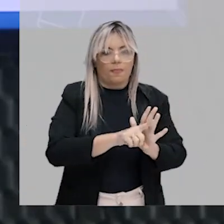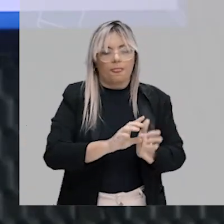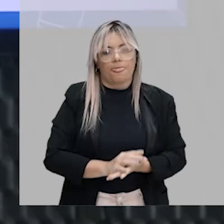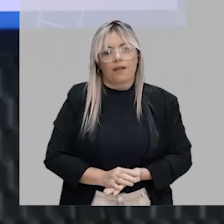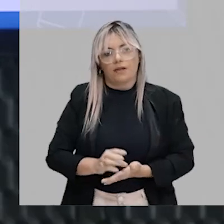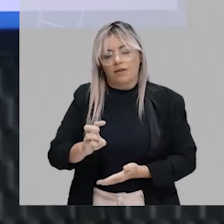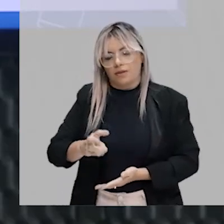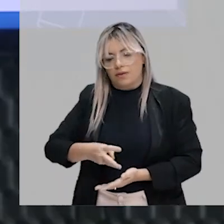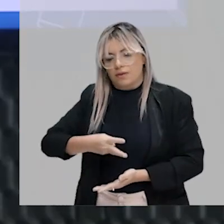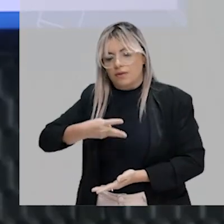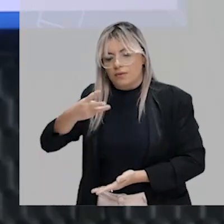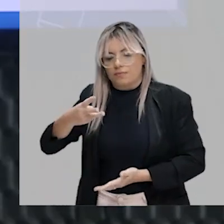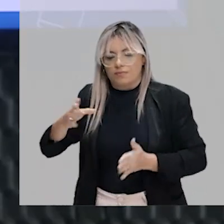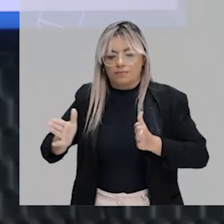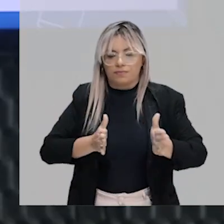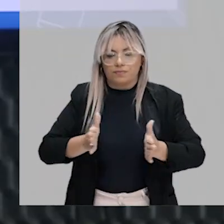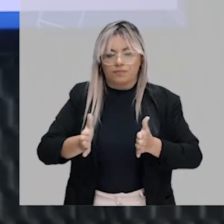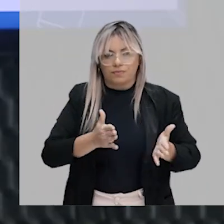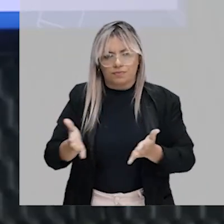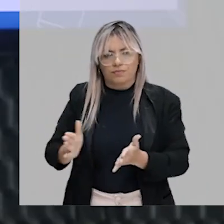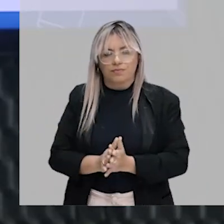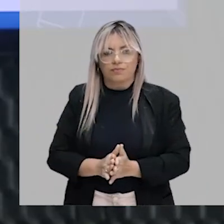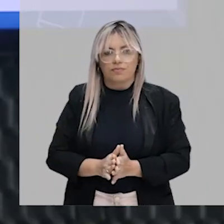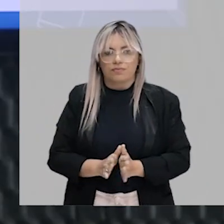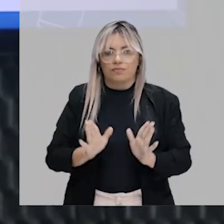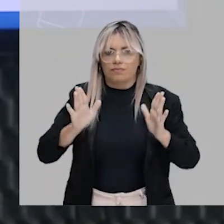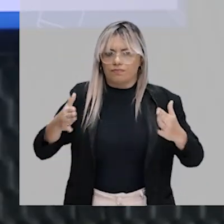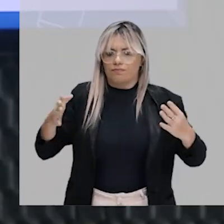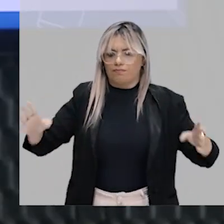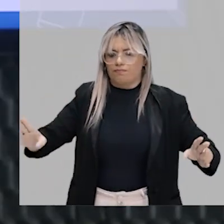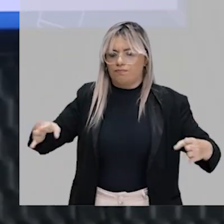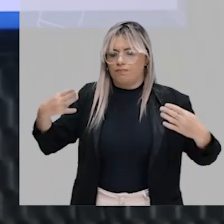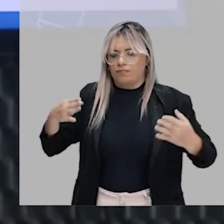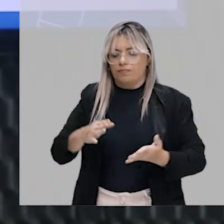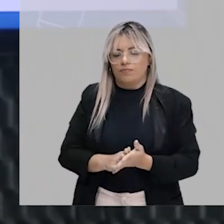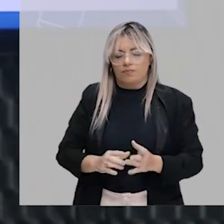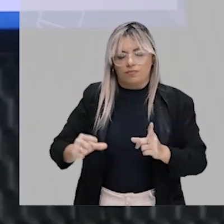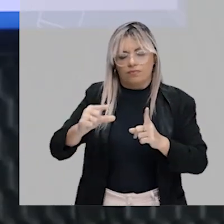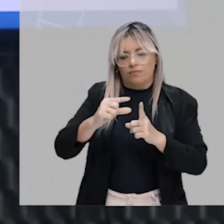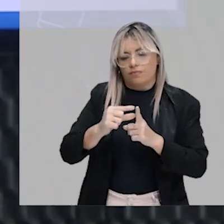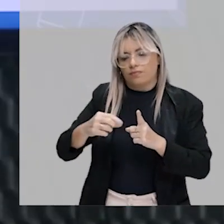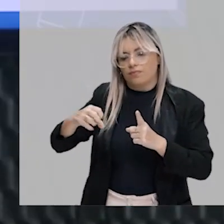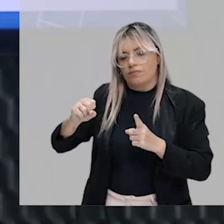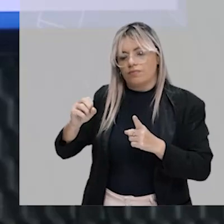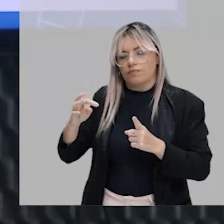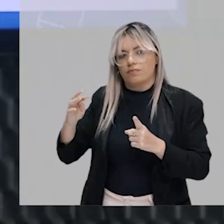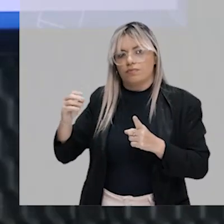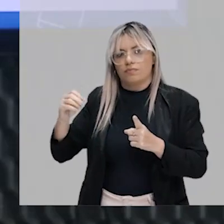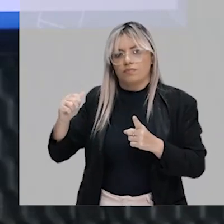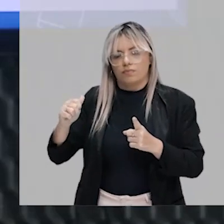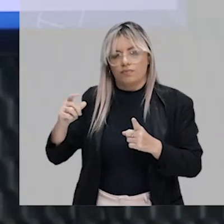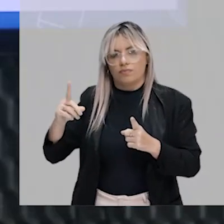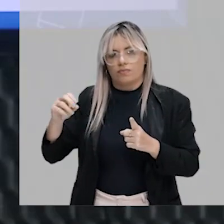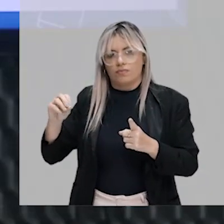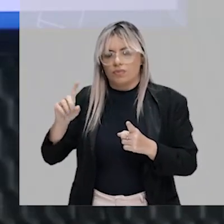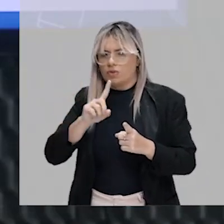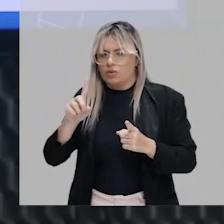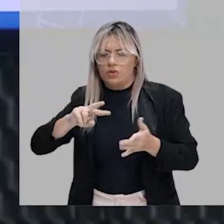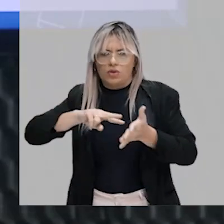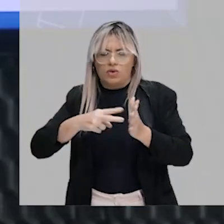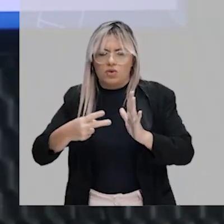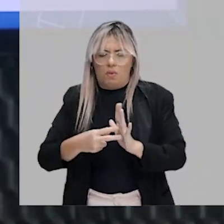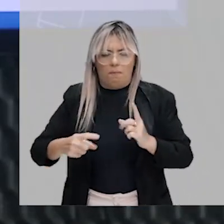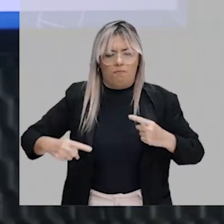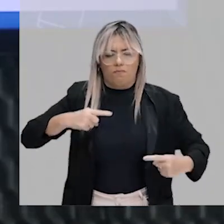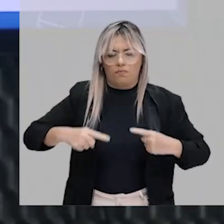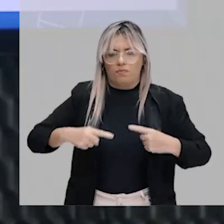isso. Lei dos 3 estados, a palavra estado aqui não significa a ideia de estado da